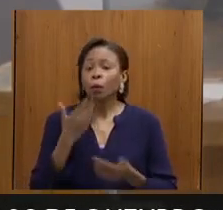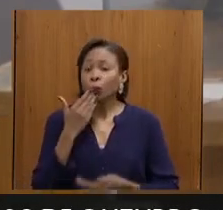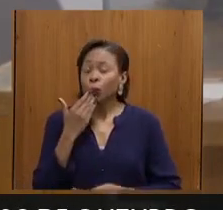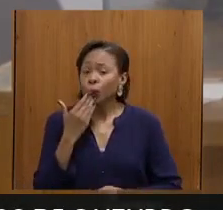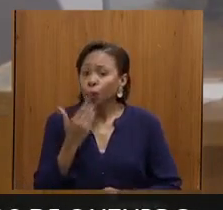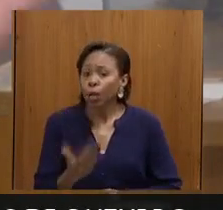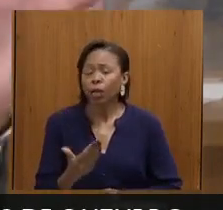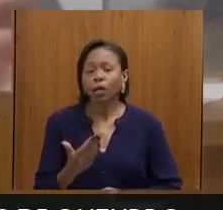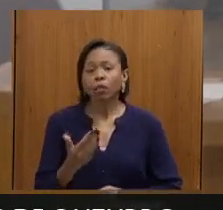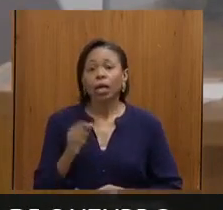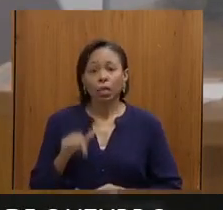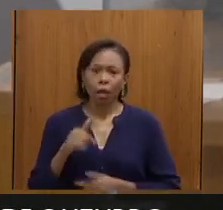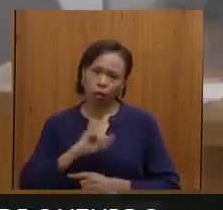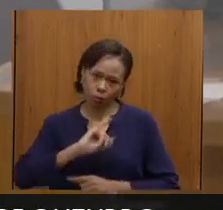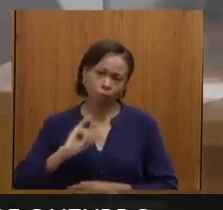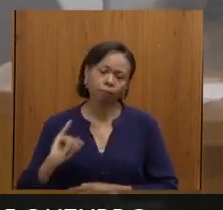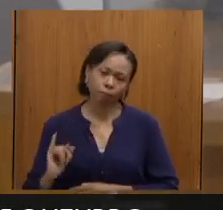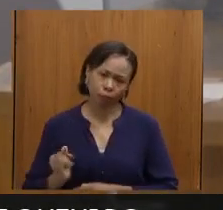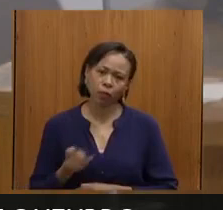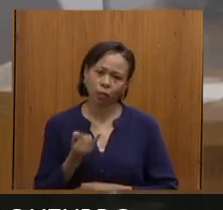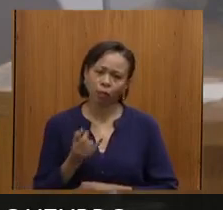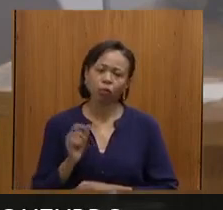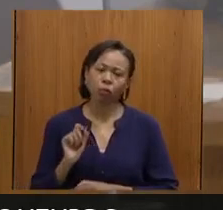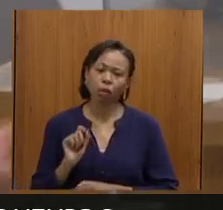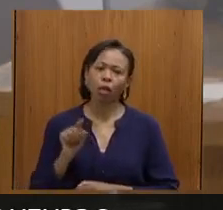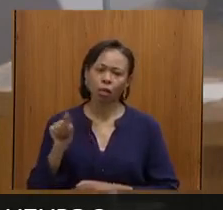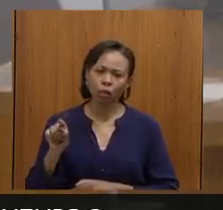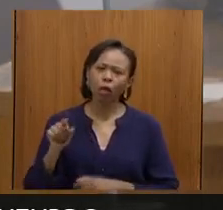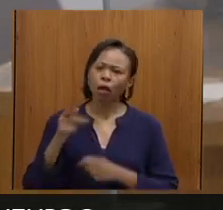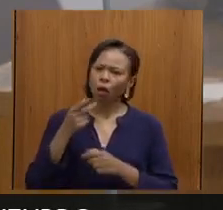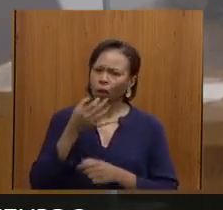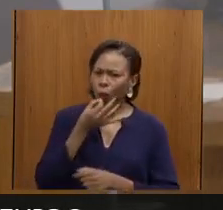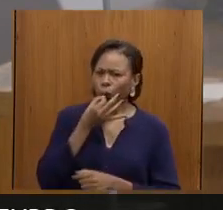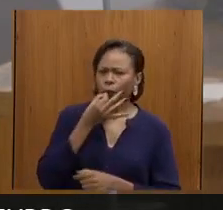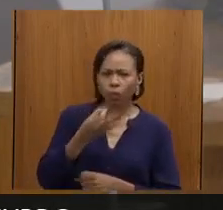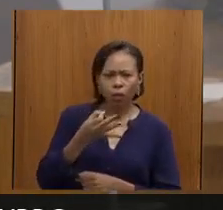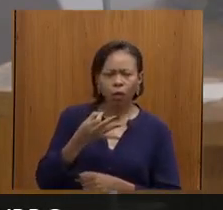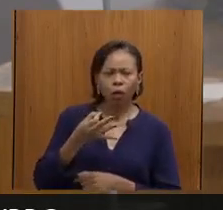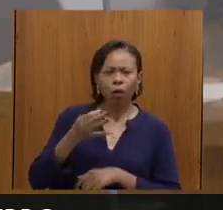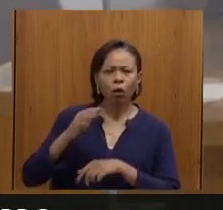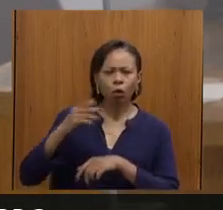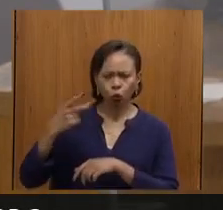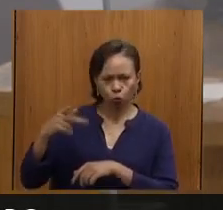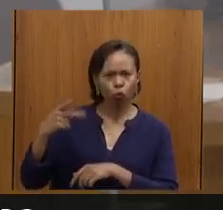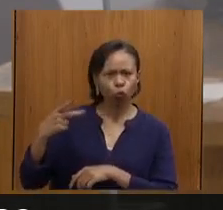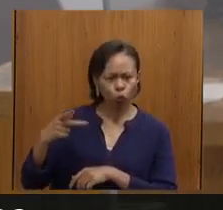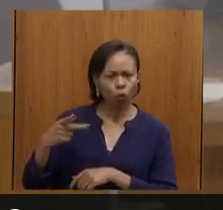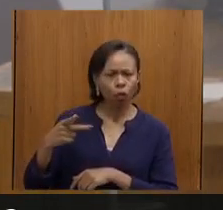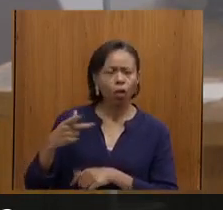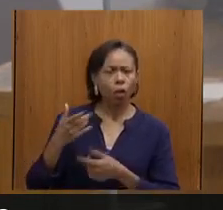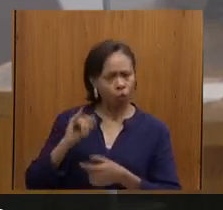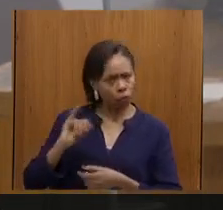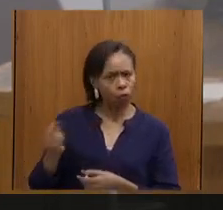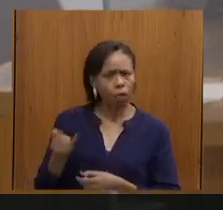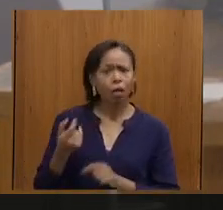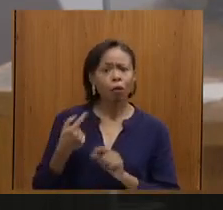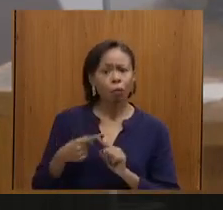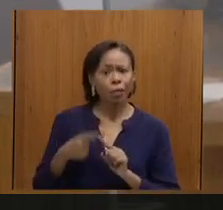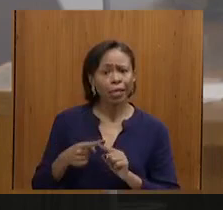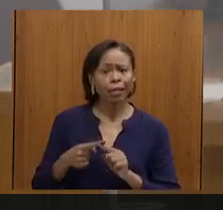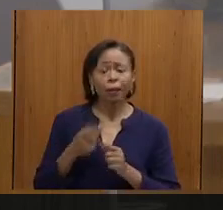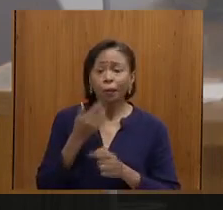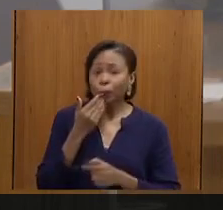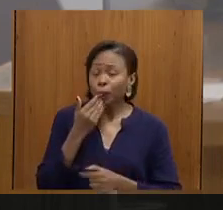fazemos aqui, aproveitando a colocação e a sugestão dada por V. Exª, é justamente esse, de que a gente